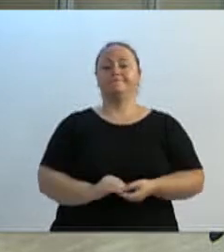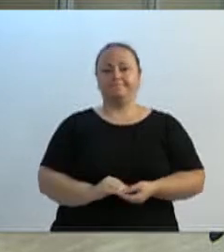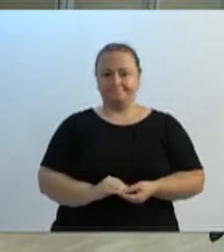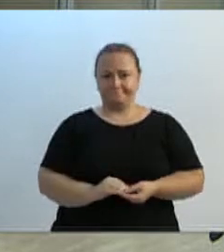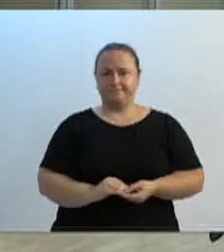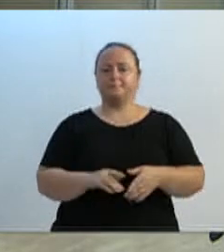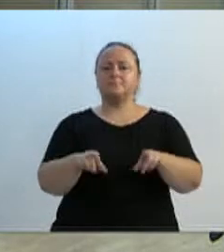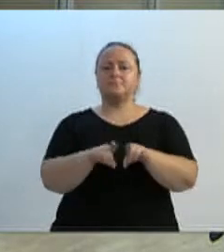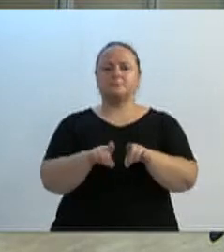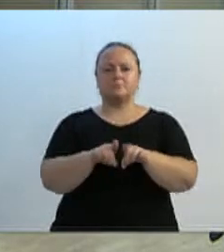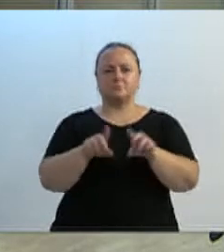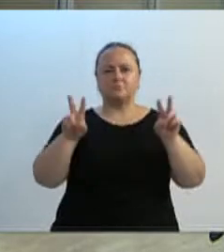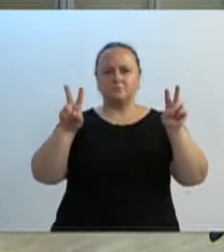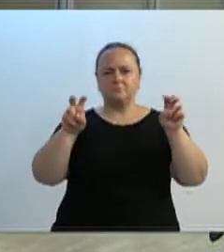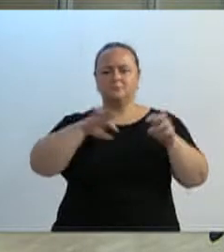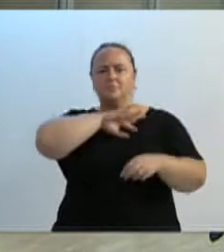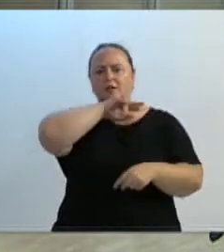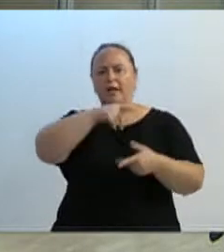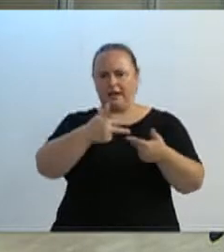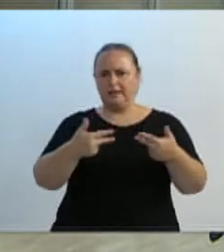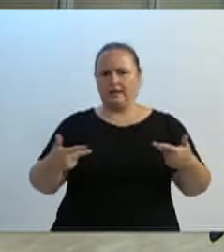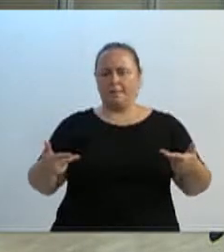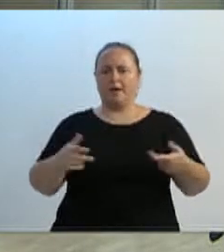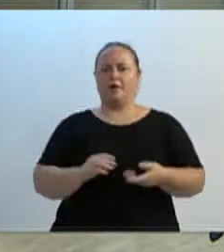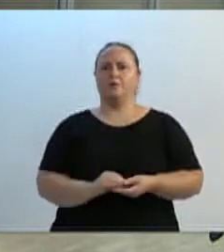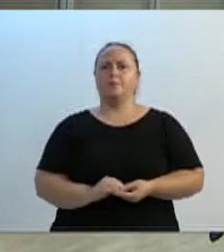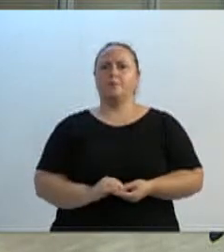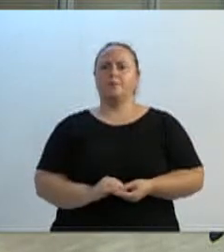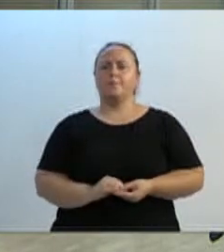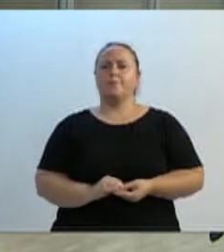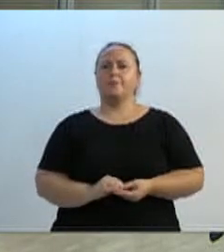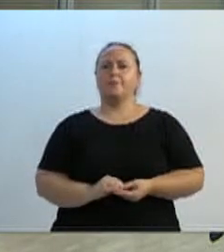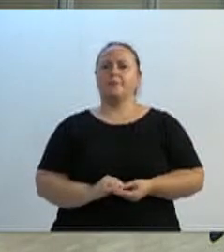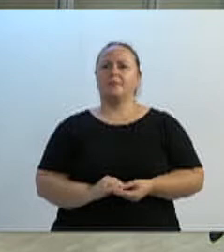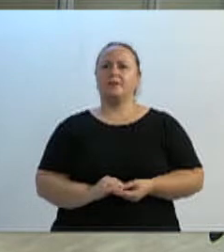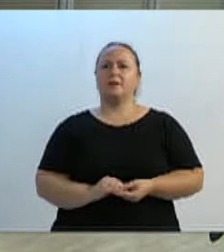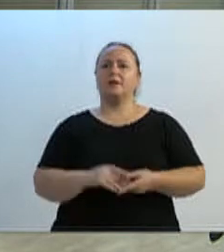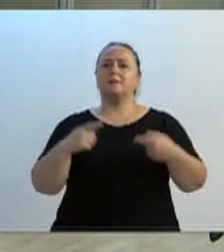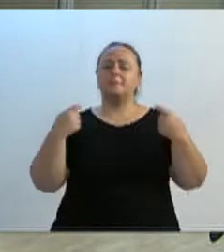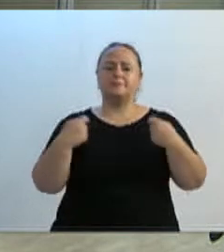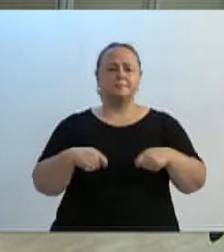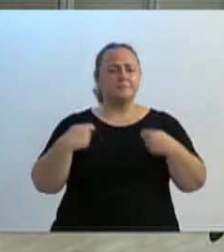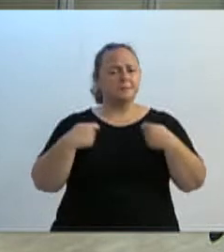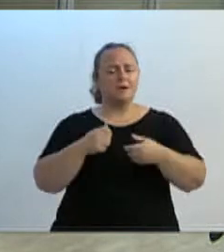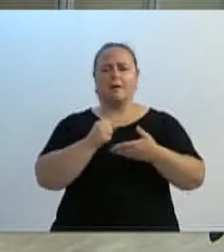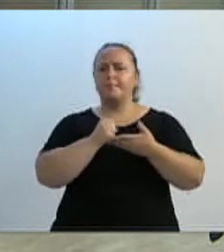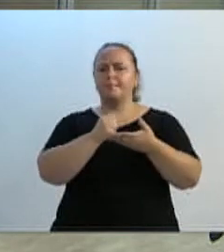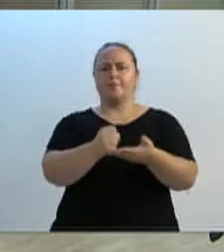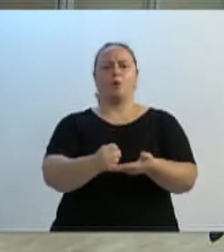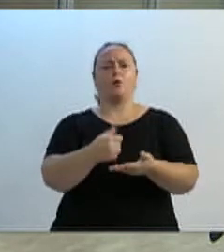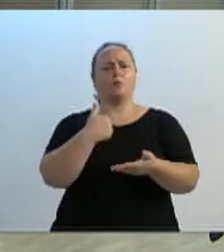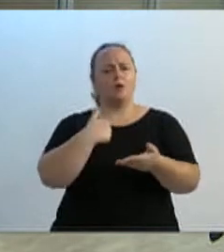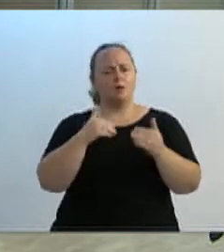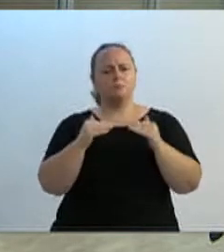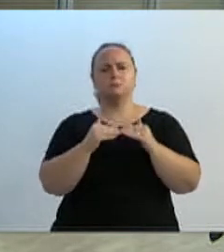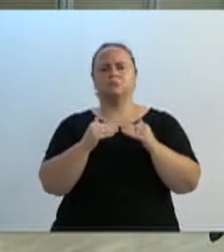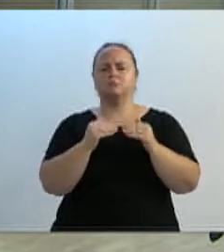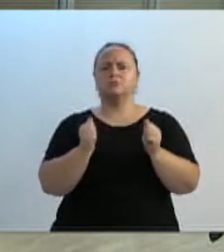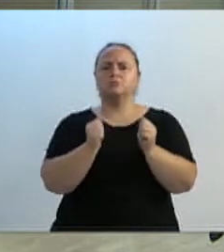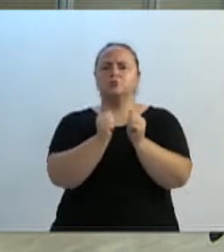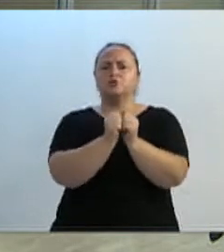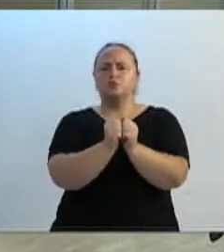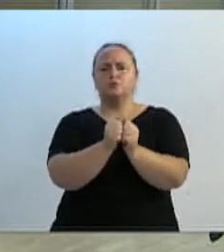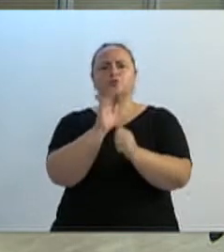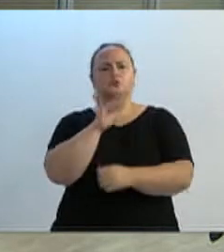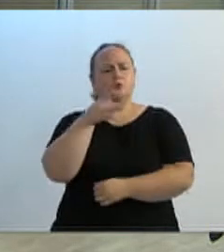ali, do fator animais, eu acho que temos que sim dar total apoio. Estive lá ano passado vendo a situação